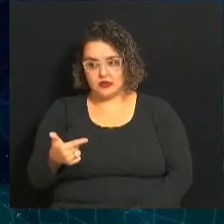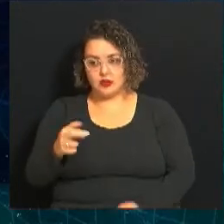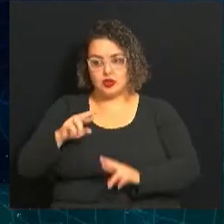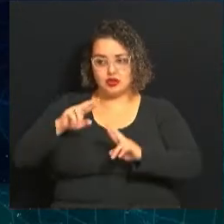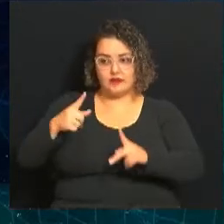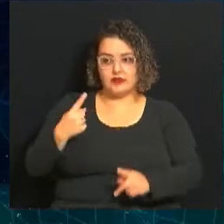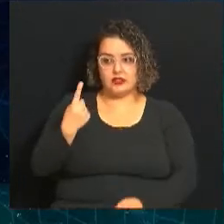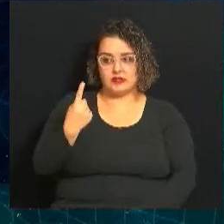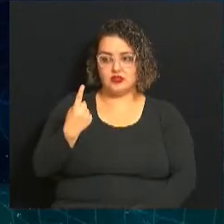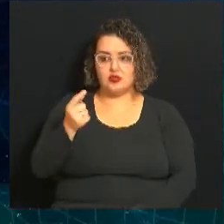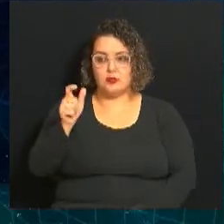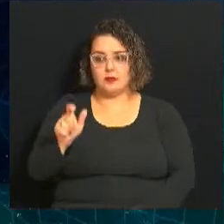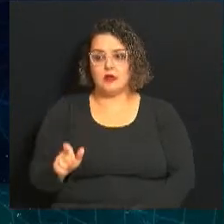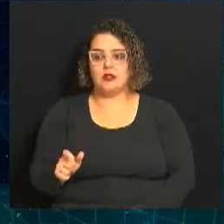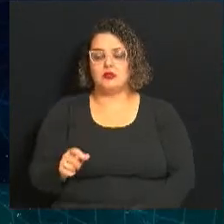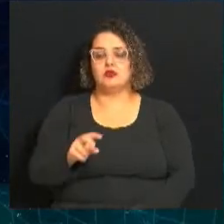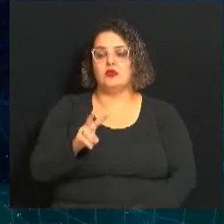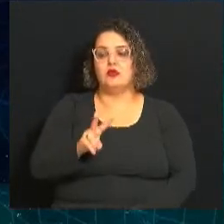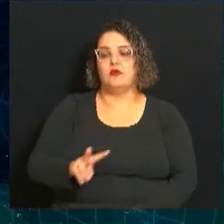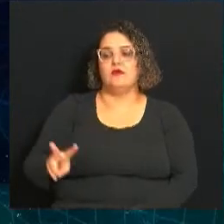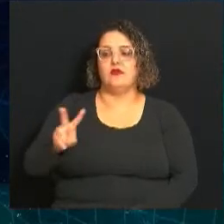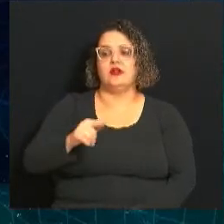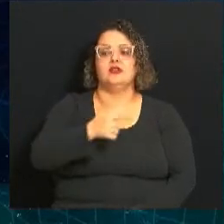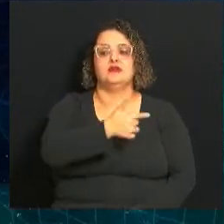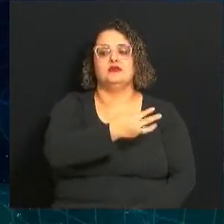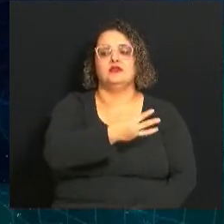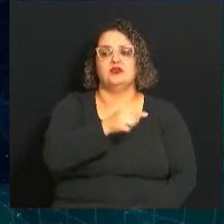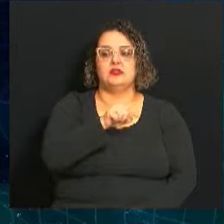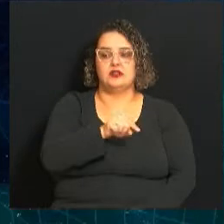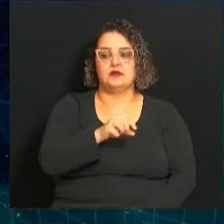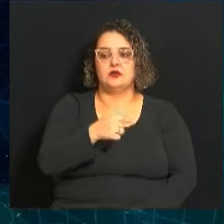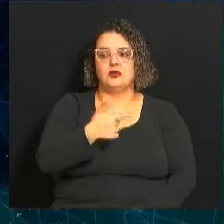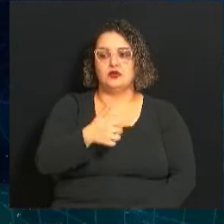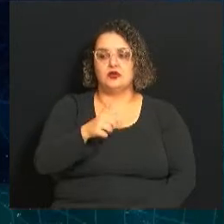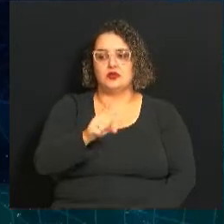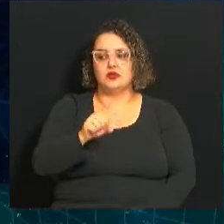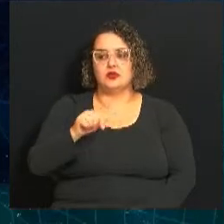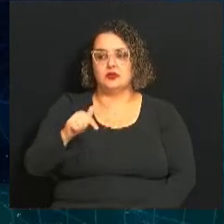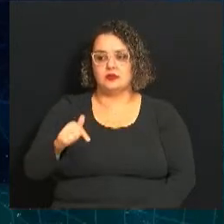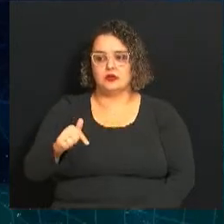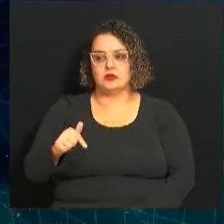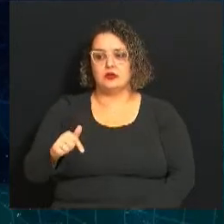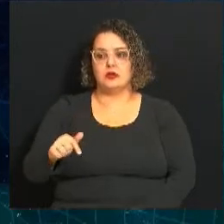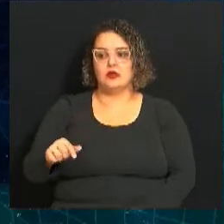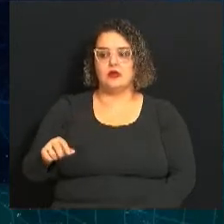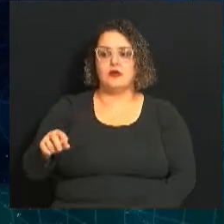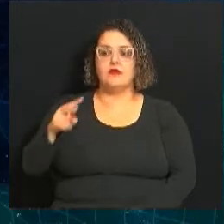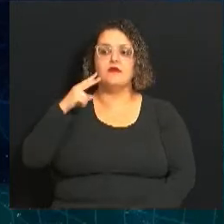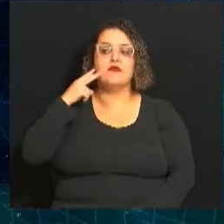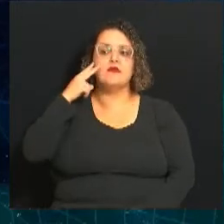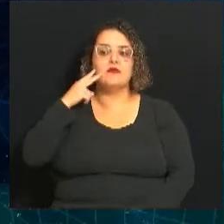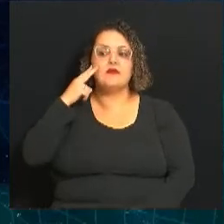23.672, Valinhos 23.287, depois bem abaixo